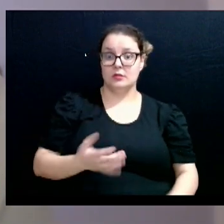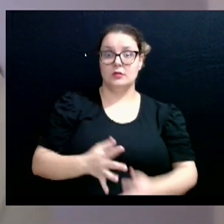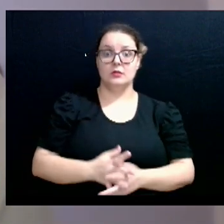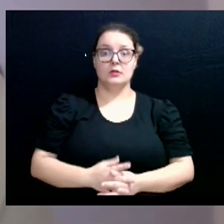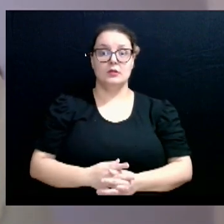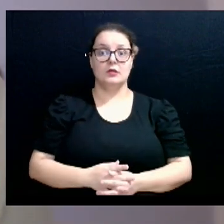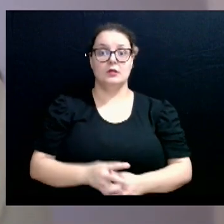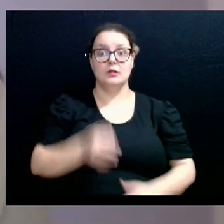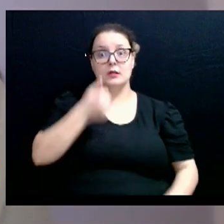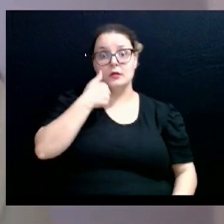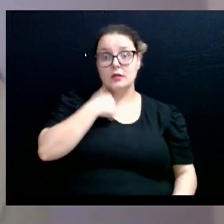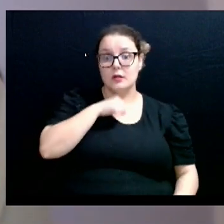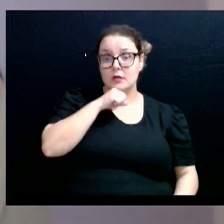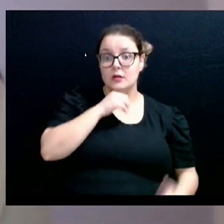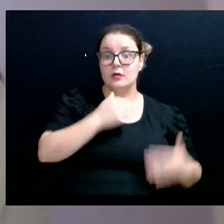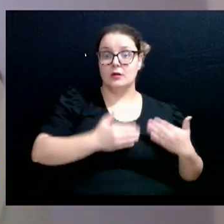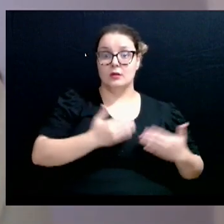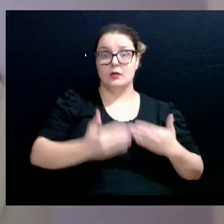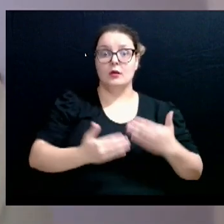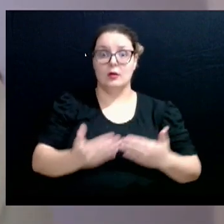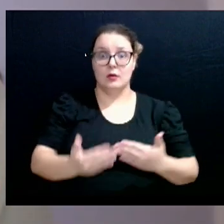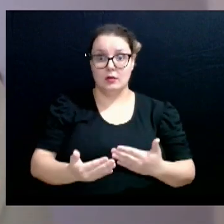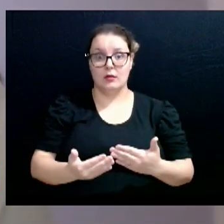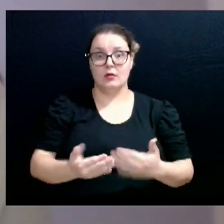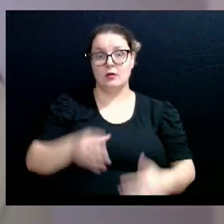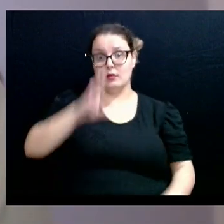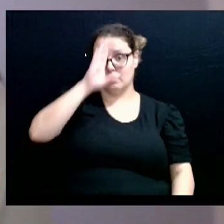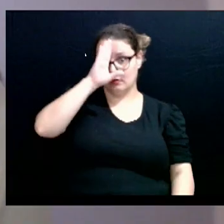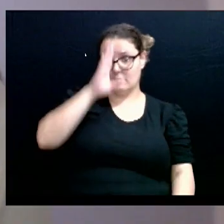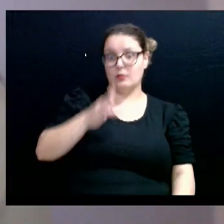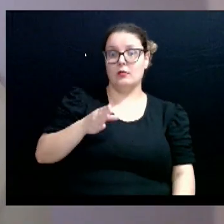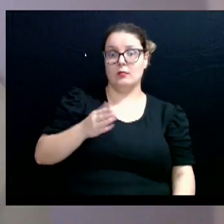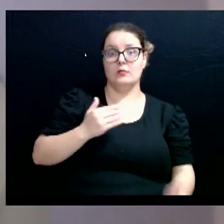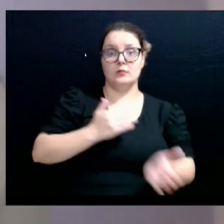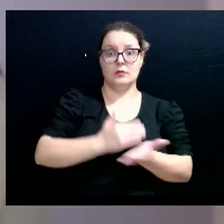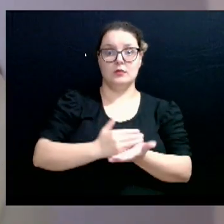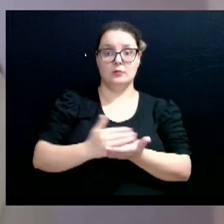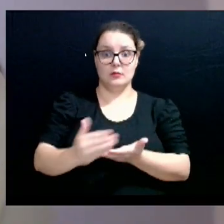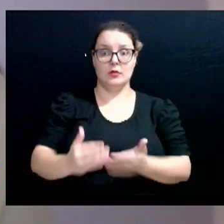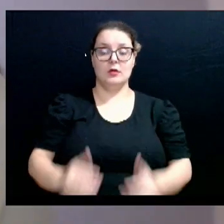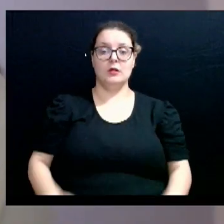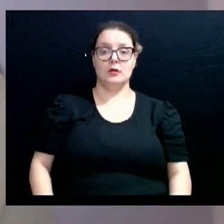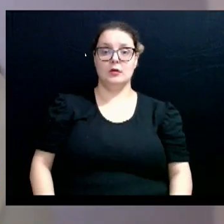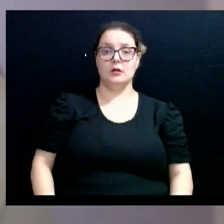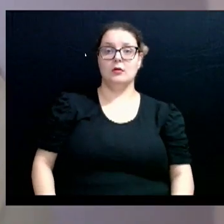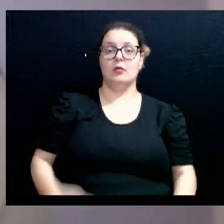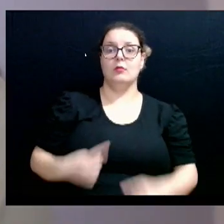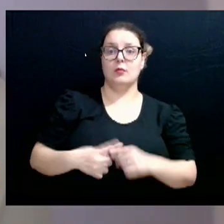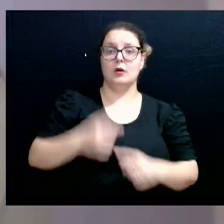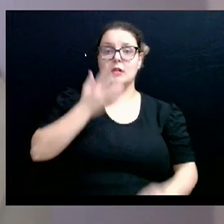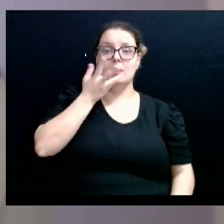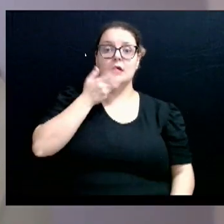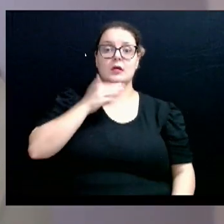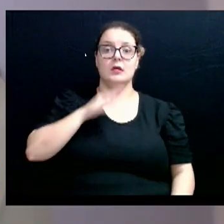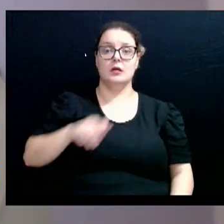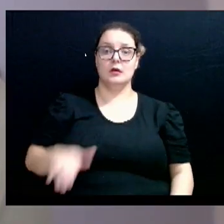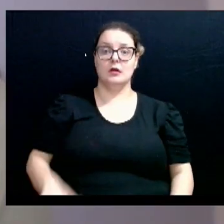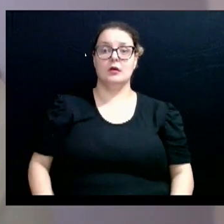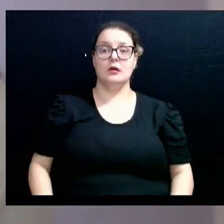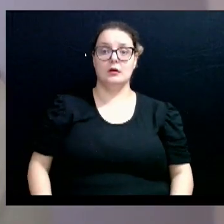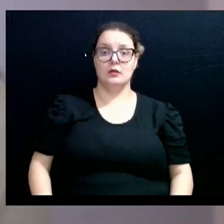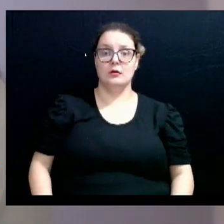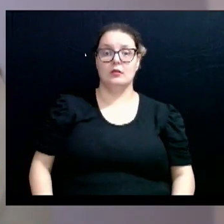por isso, principalmente no começo, né? Porque aquela criança que ela imaginou, que